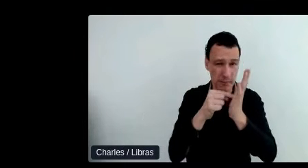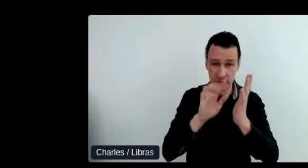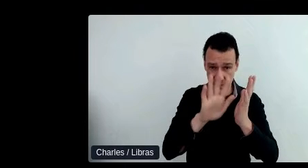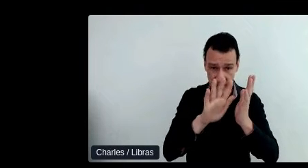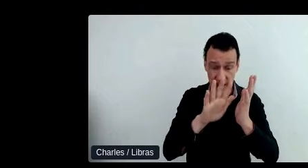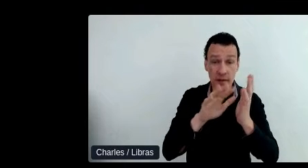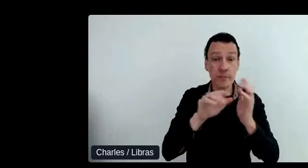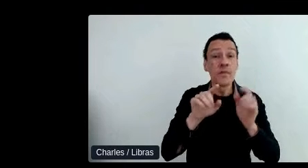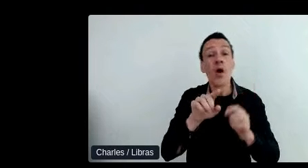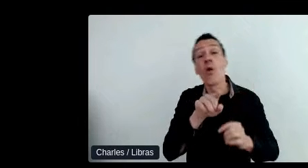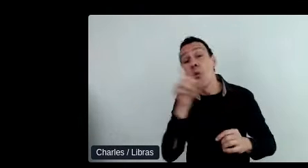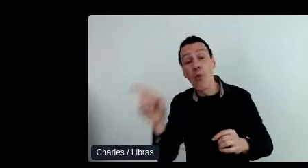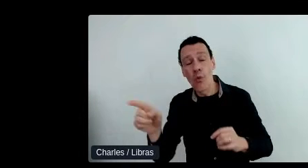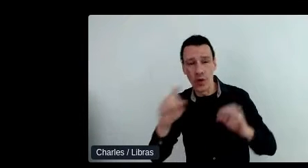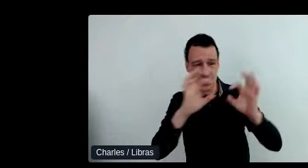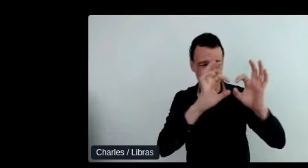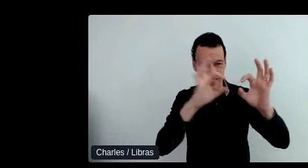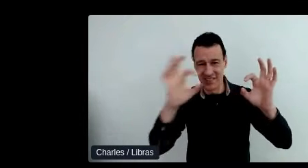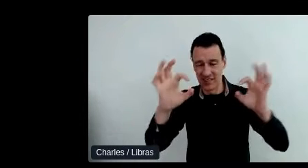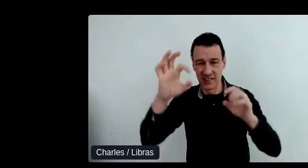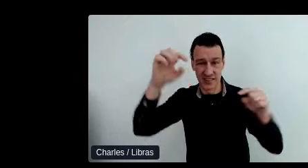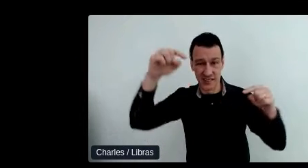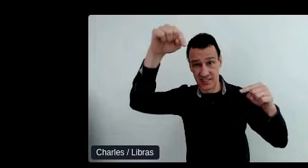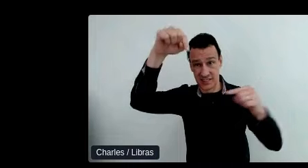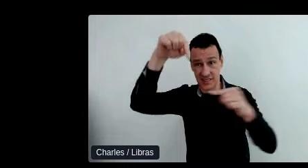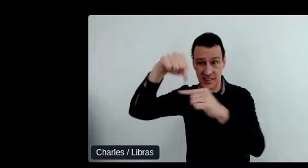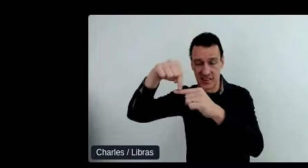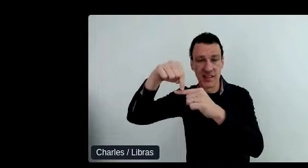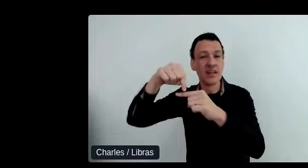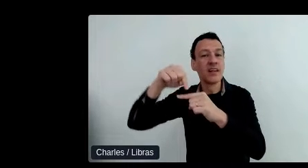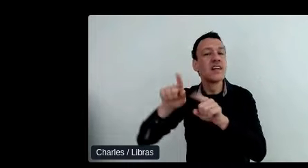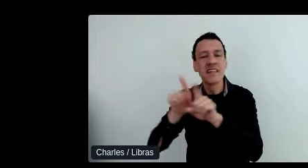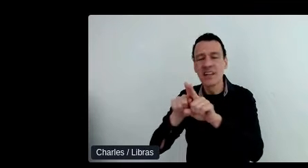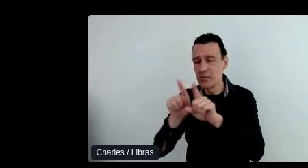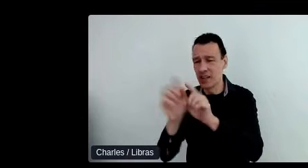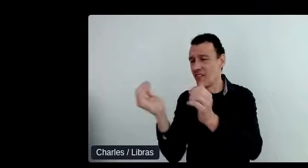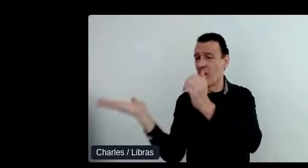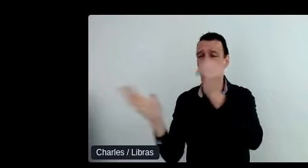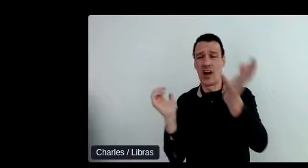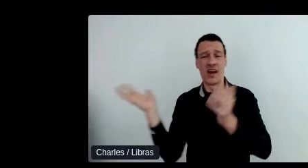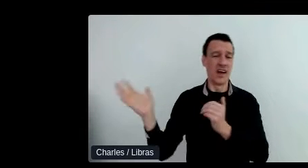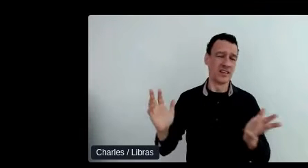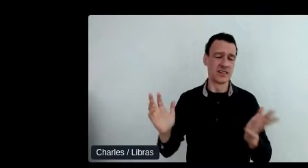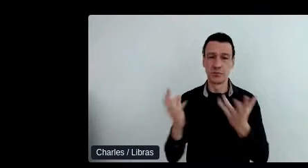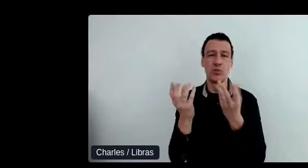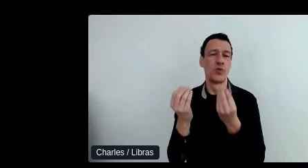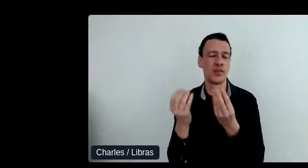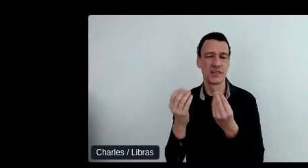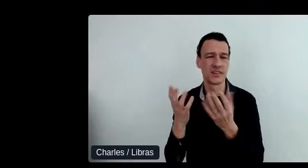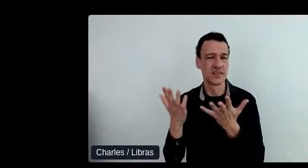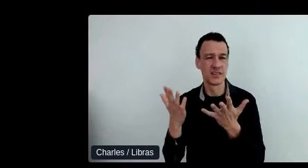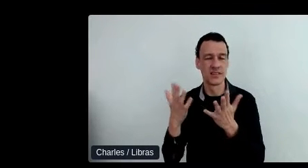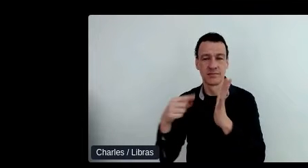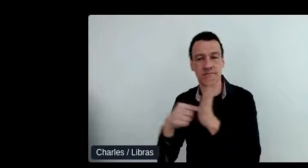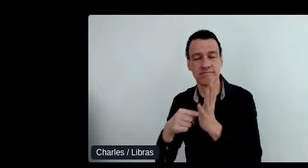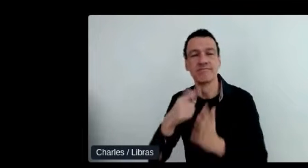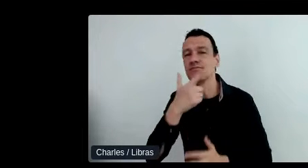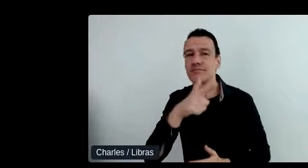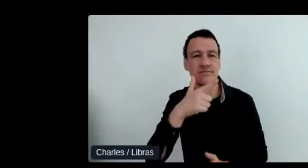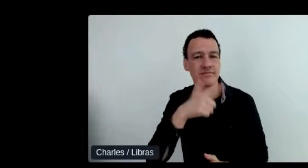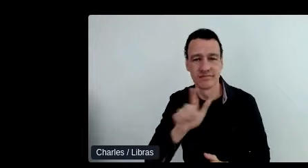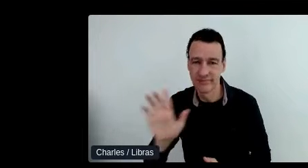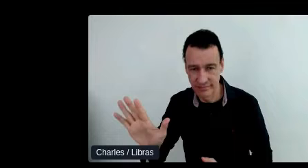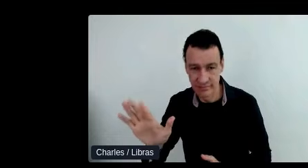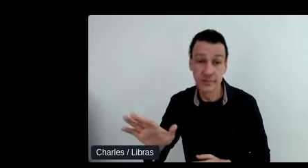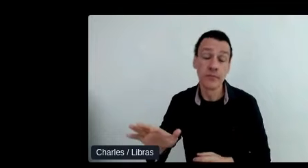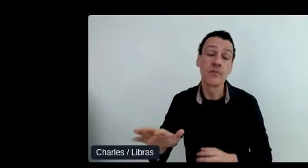ela ficou bem incerta aqui. E isso também não pode, né? Que não pode os extremos. E outro caso que a gente também fala é que